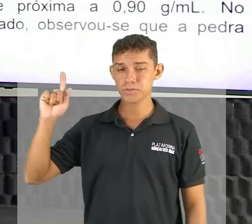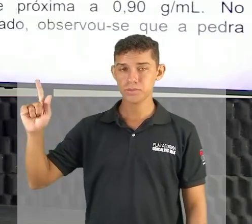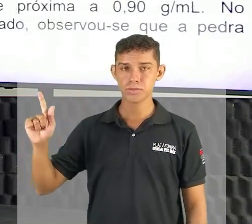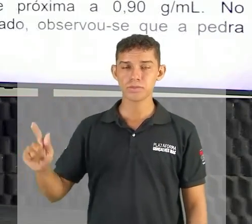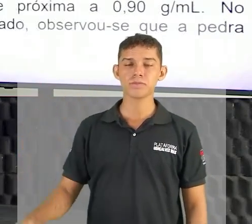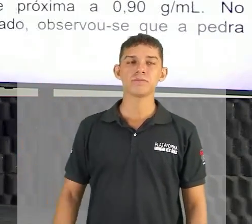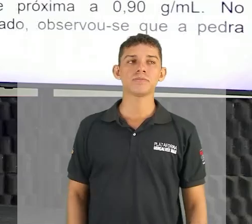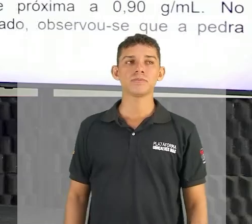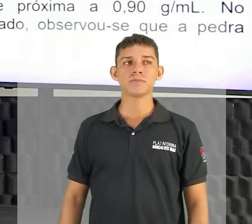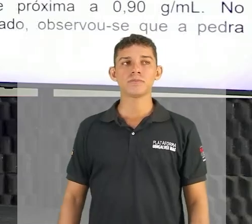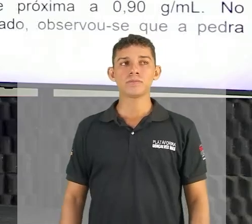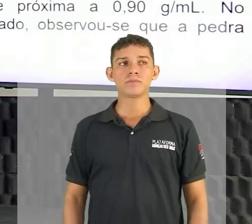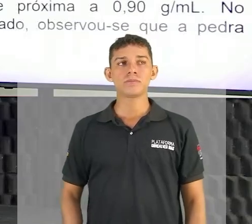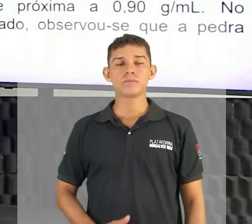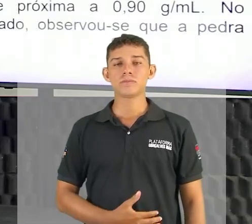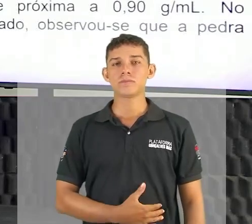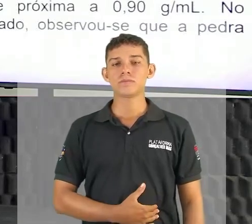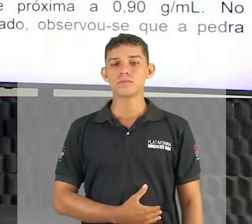gramas em cada mililitro.